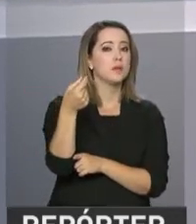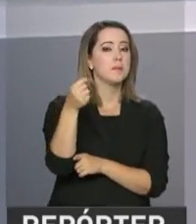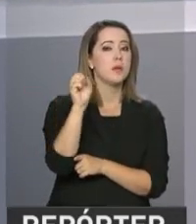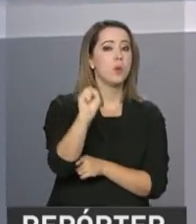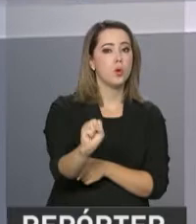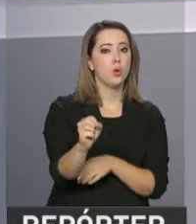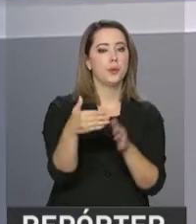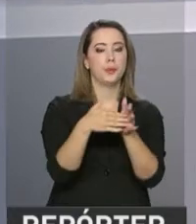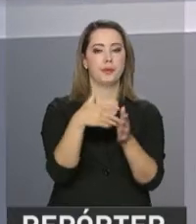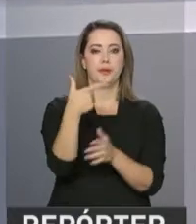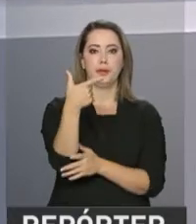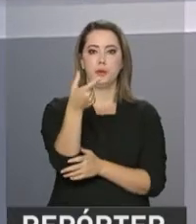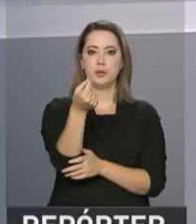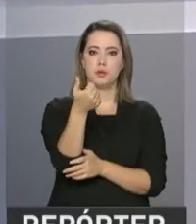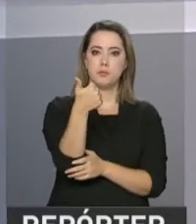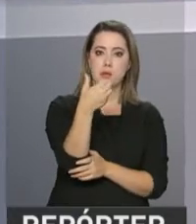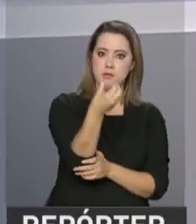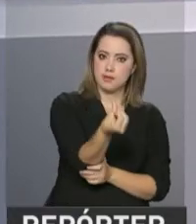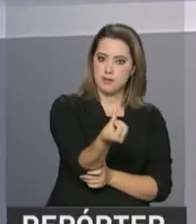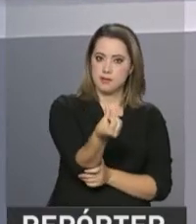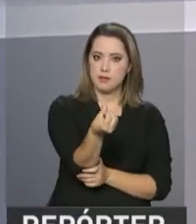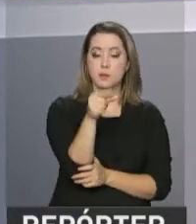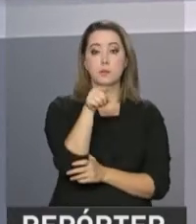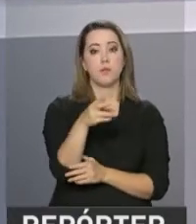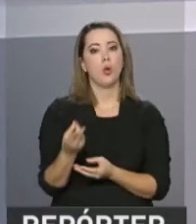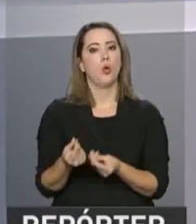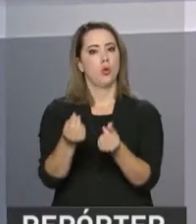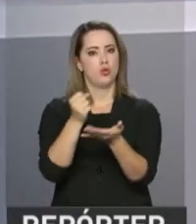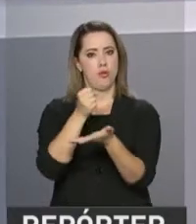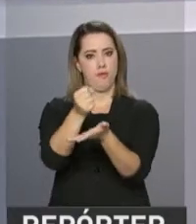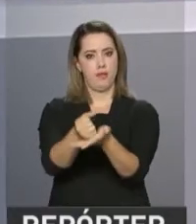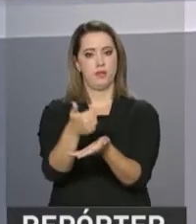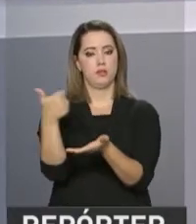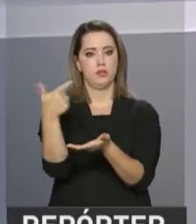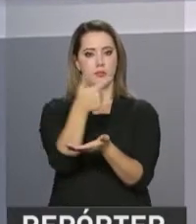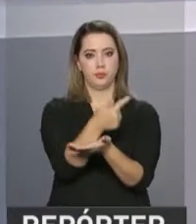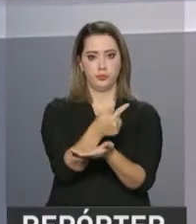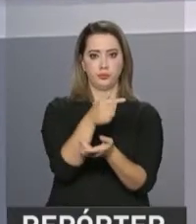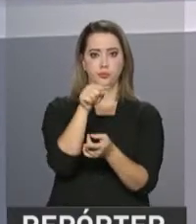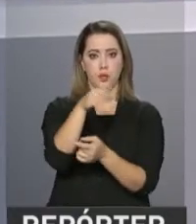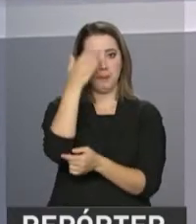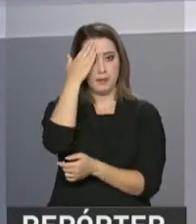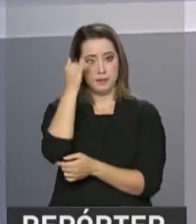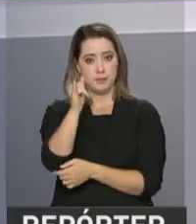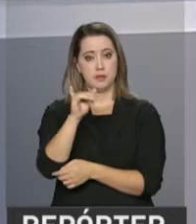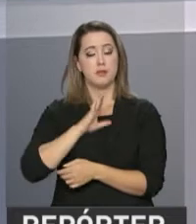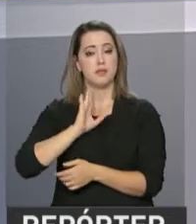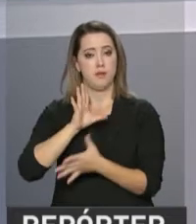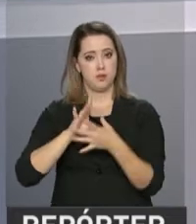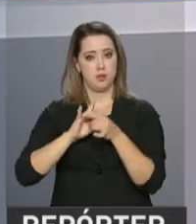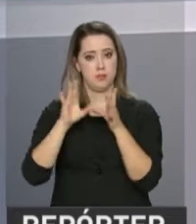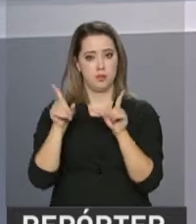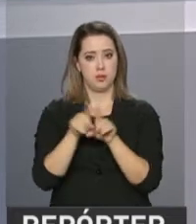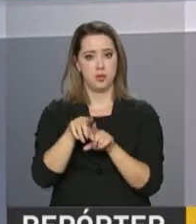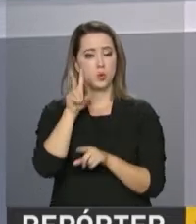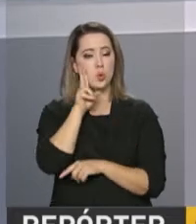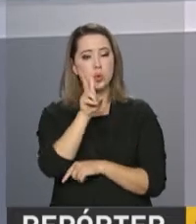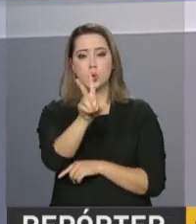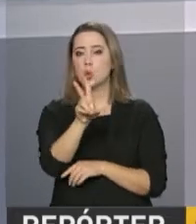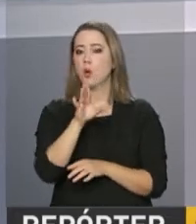a 2016 o dinheiro estará disponível no próximo dia 17 e para saber se teve a restituição liberada